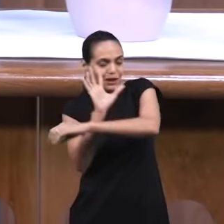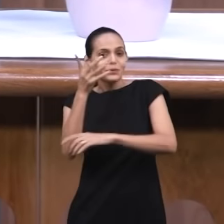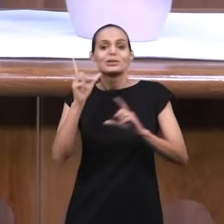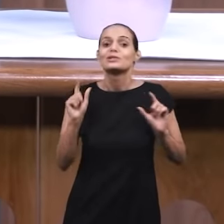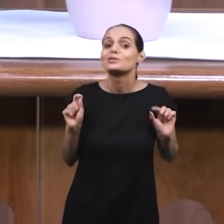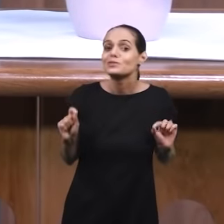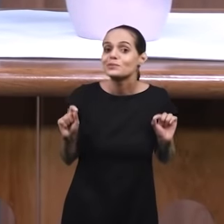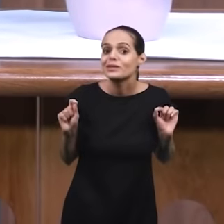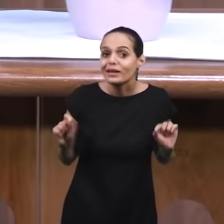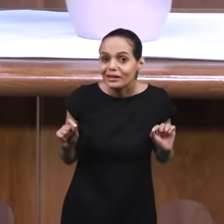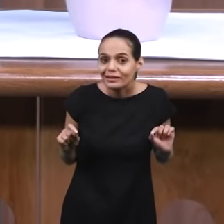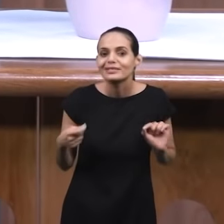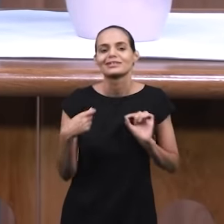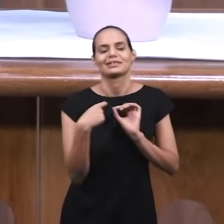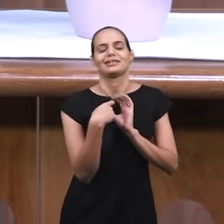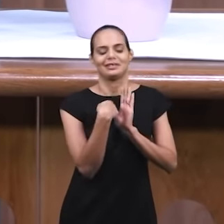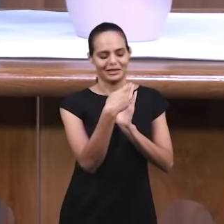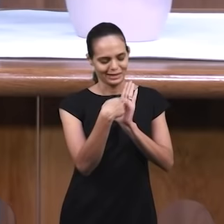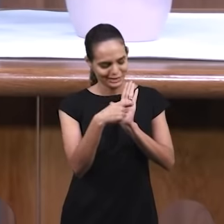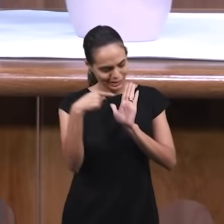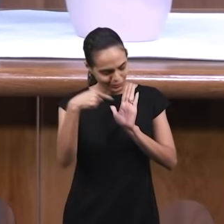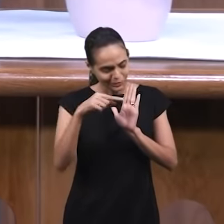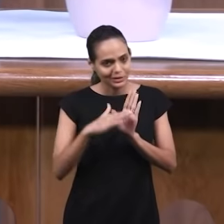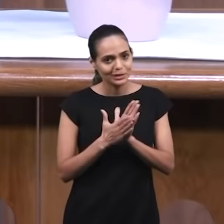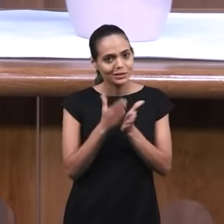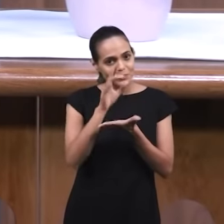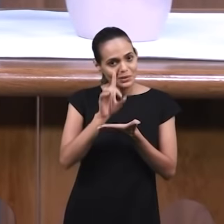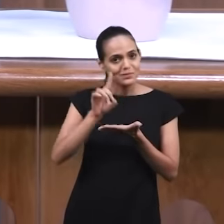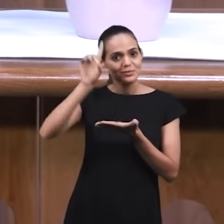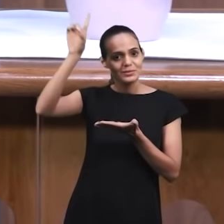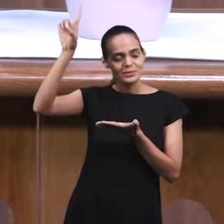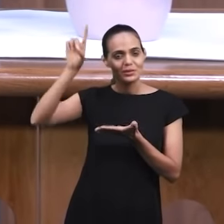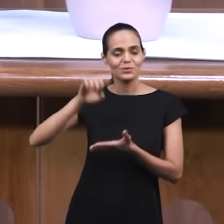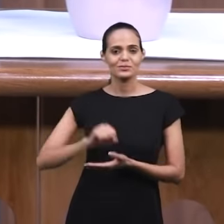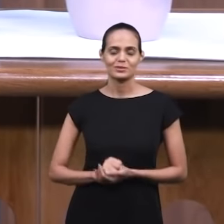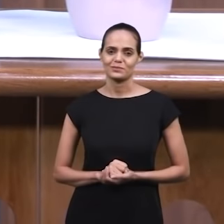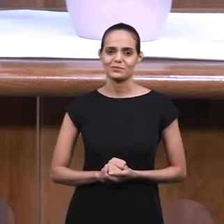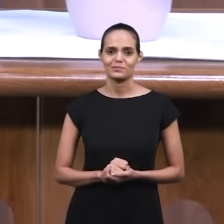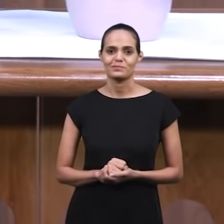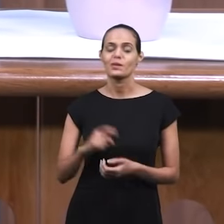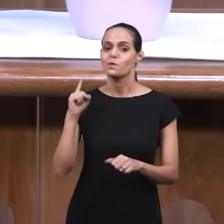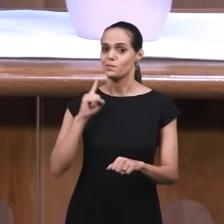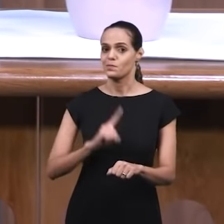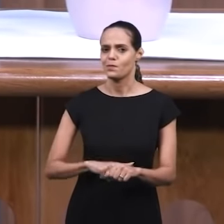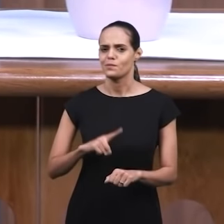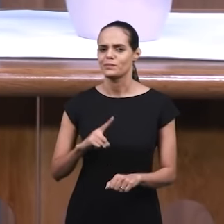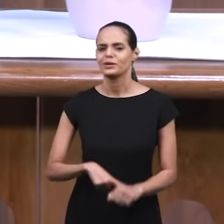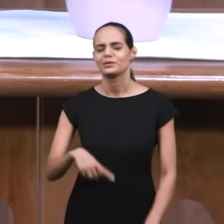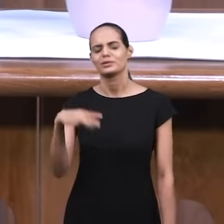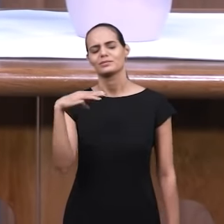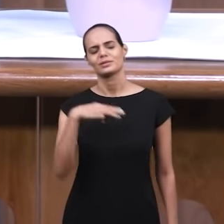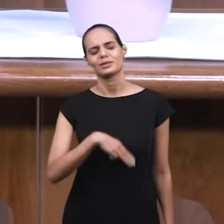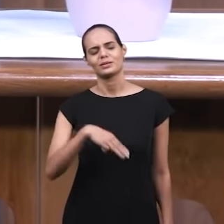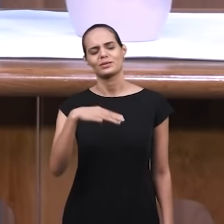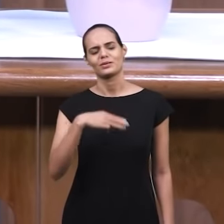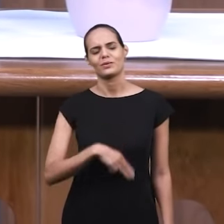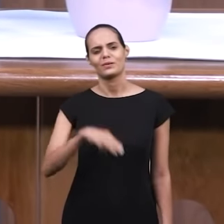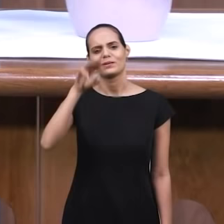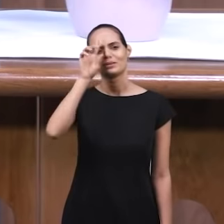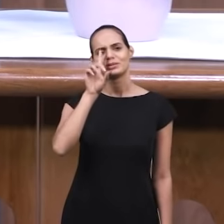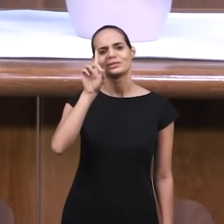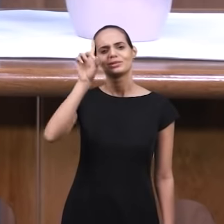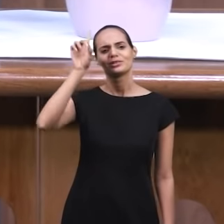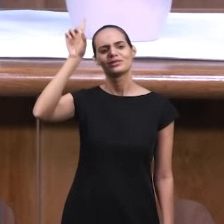conosco está escrito na palavra de Deus como o momento em que as misericórdias de Deus